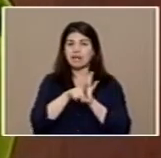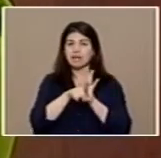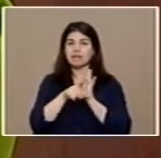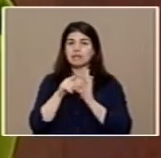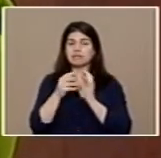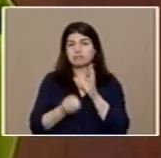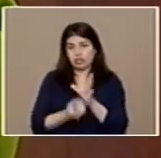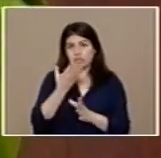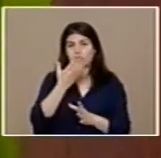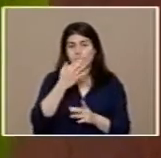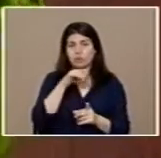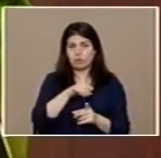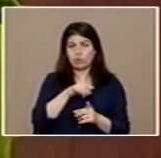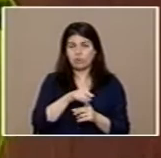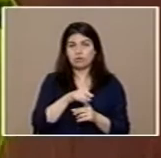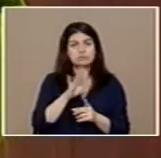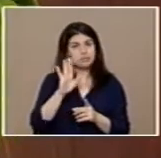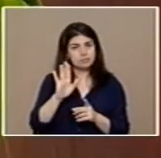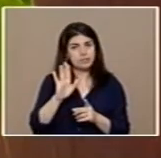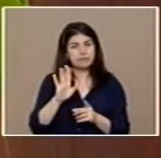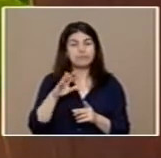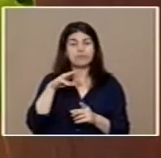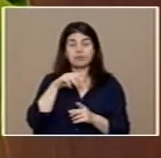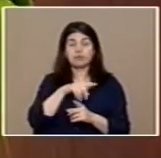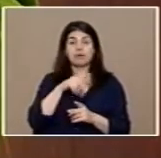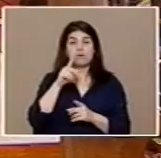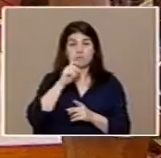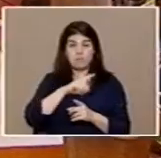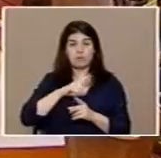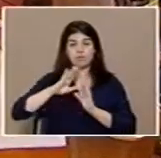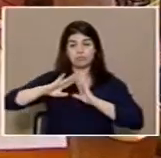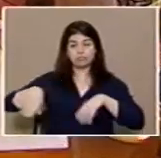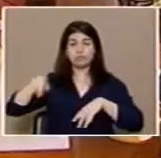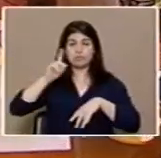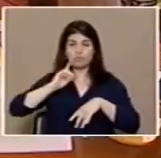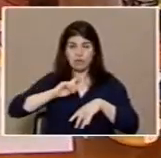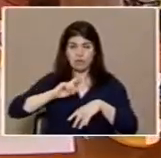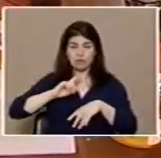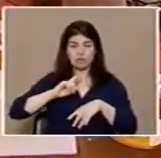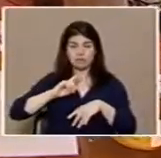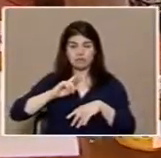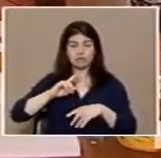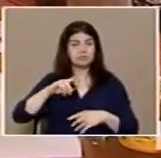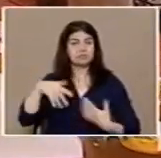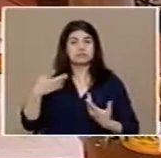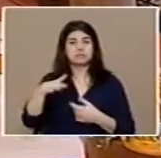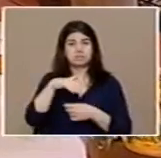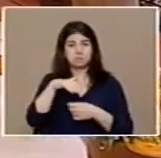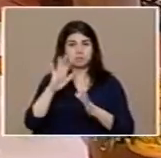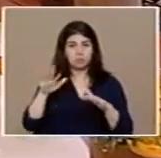essa lei e podia-se repudiar a mulher por qualquer causa até a banal insignificante